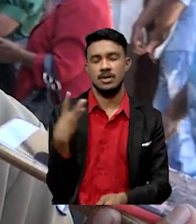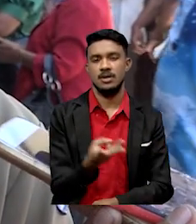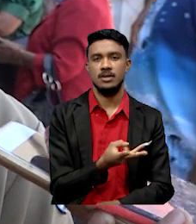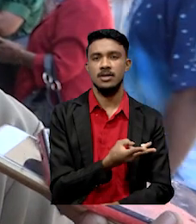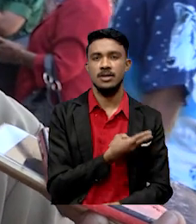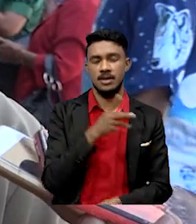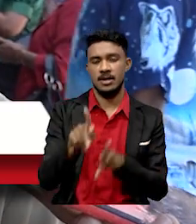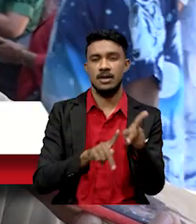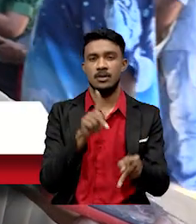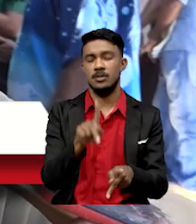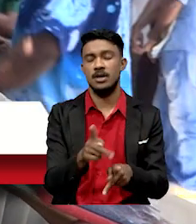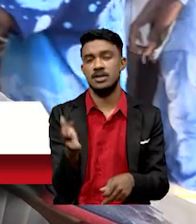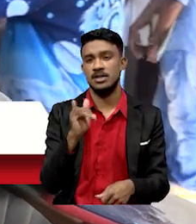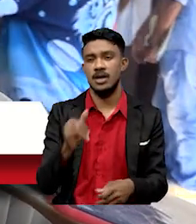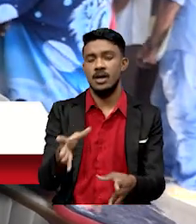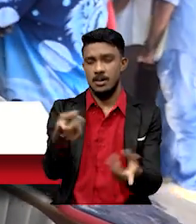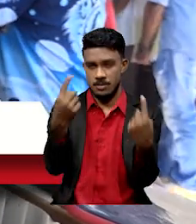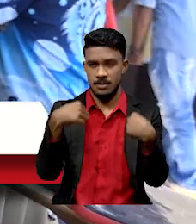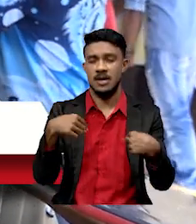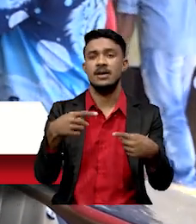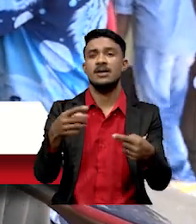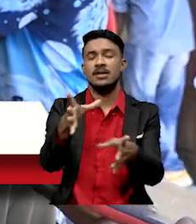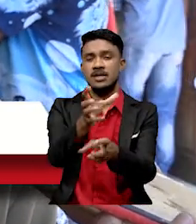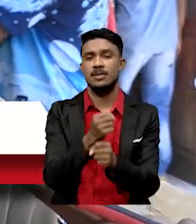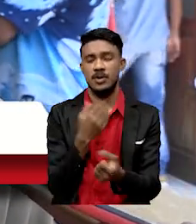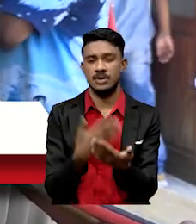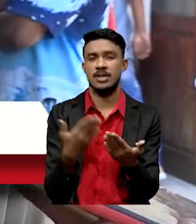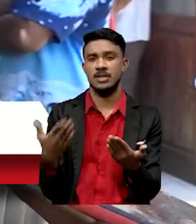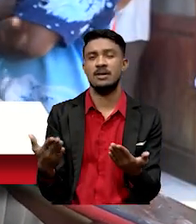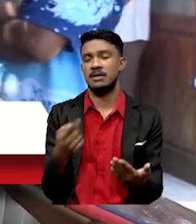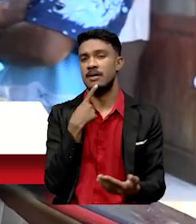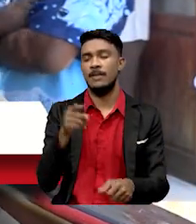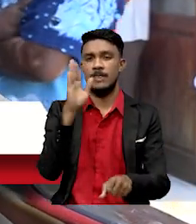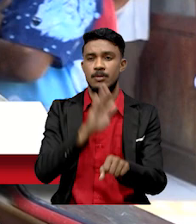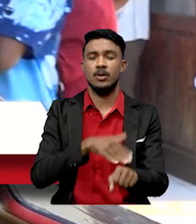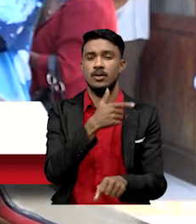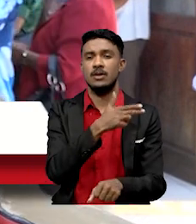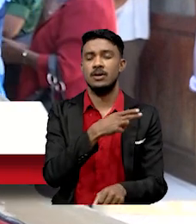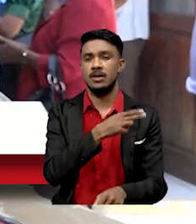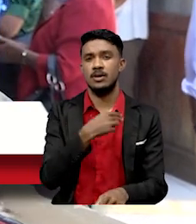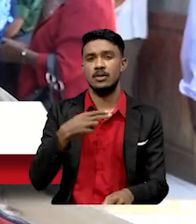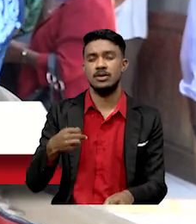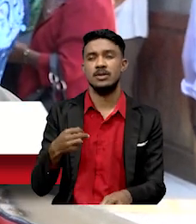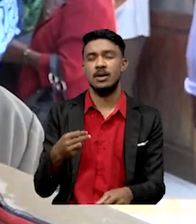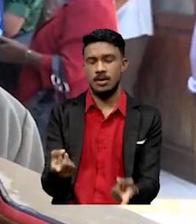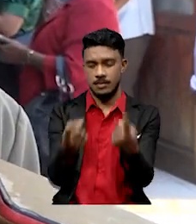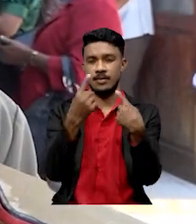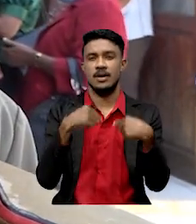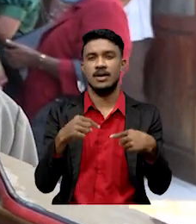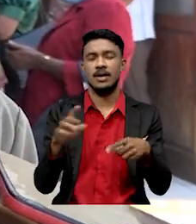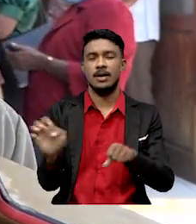itanya komunidade sira mai simu, ya. Sasane be makai habuaten bolihan bahasa rolian selukni, bolihan jemput. Sira me jemput